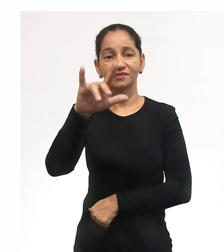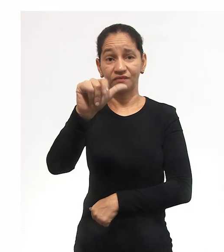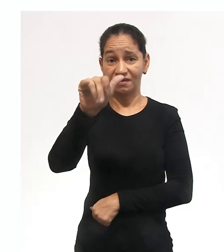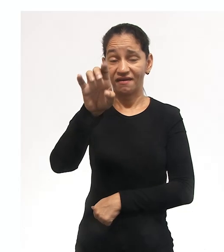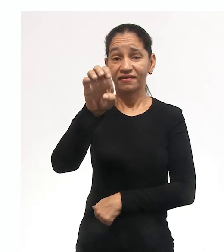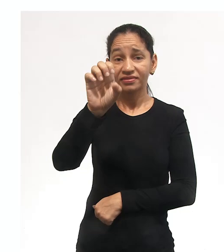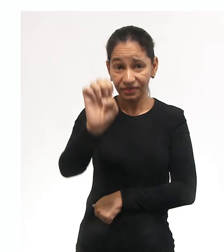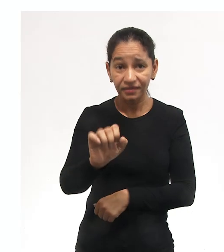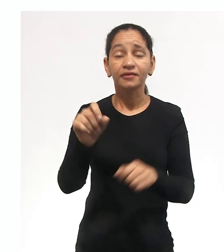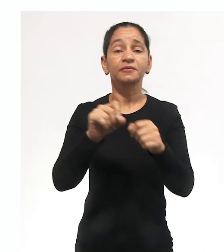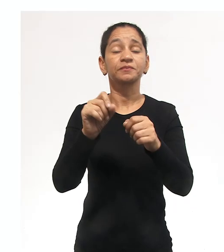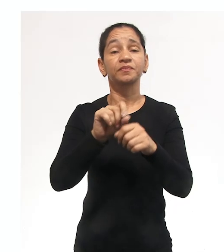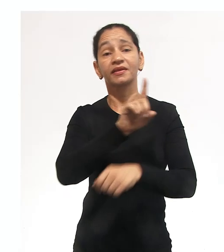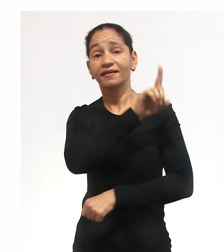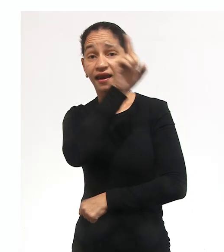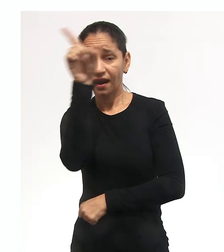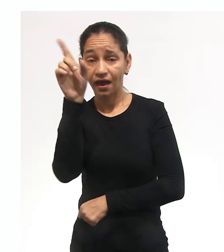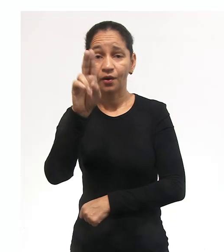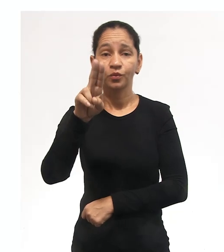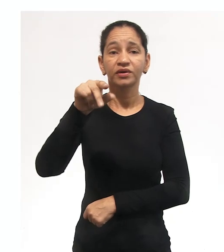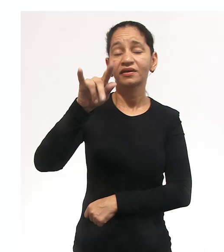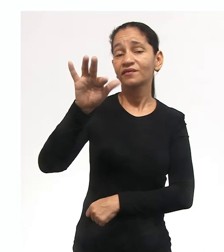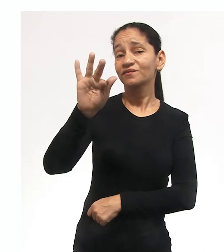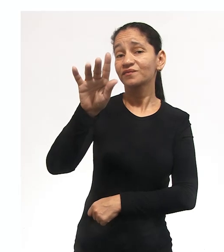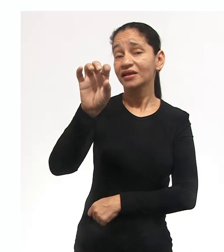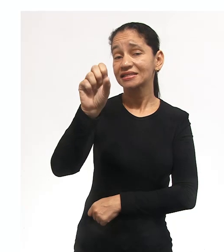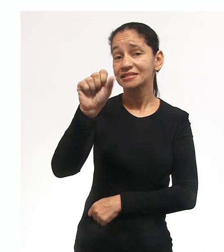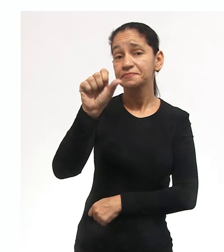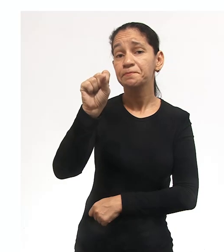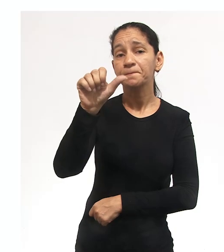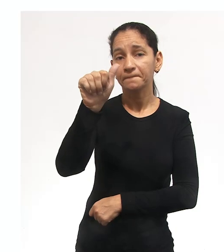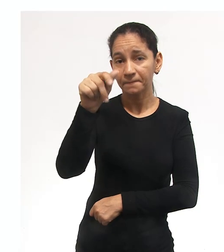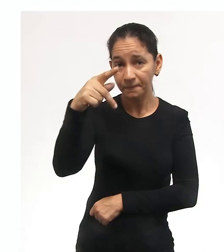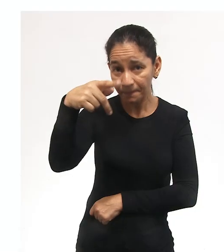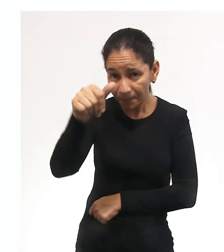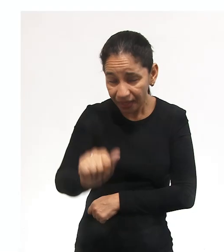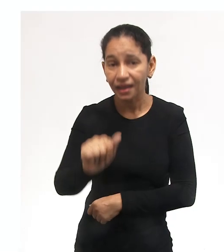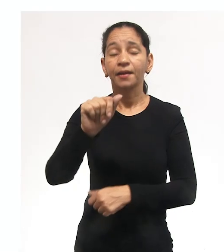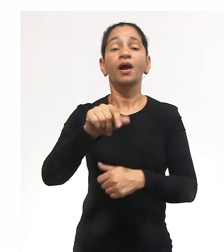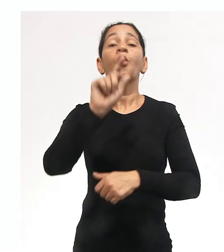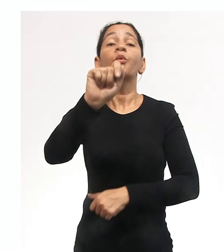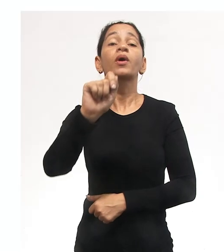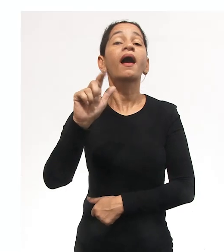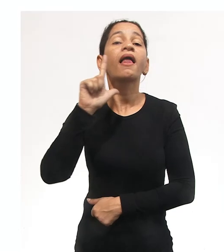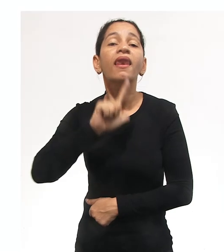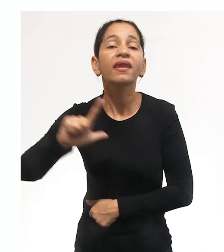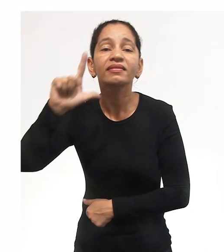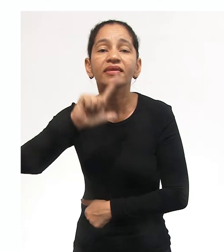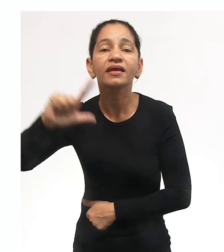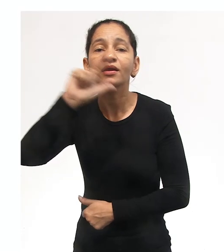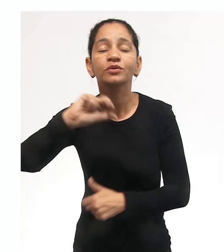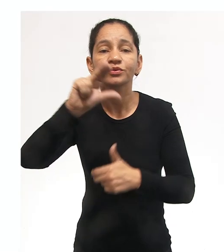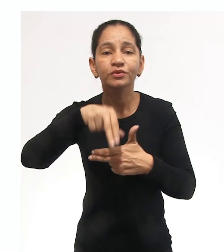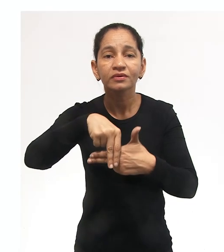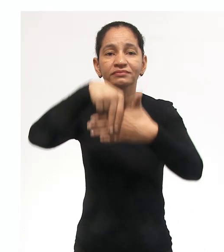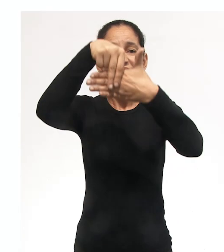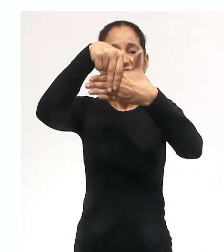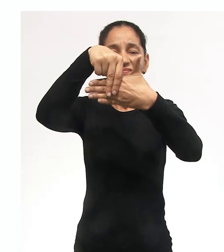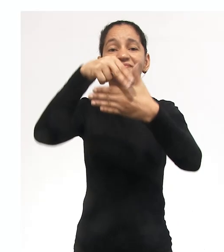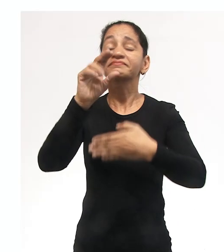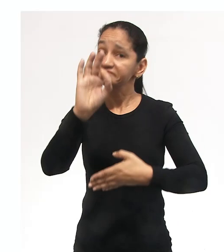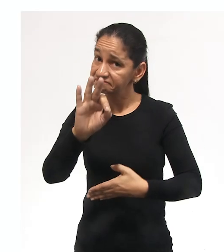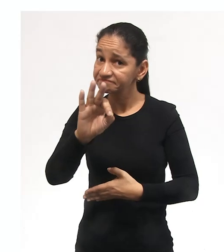Luciane Fernandes Ribeiro, da Unifespa, e o tema é Literatura de Cordel e Narrativas de Tradição